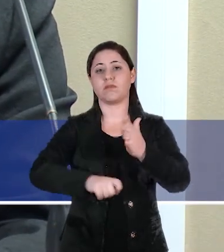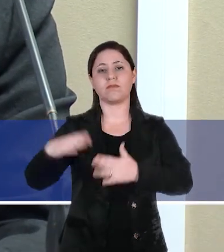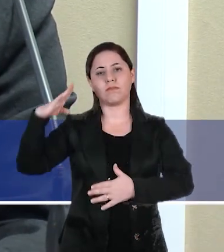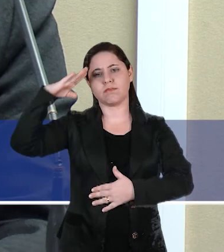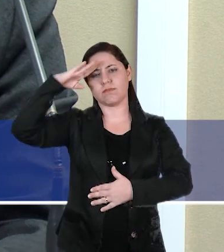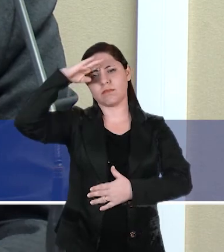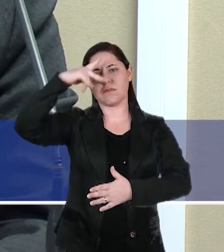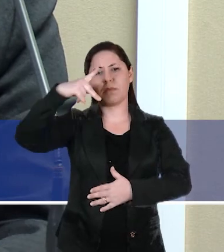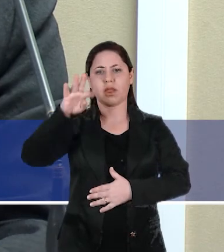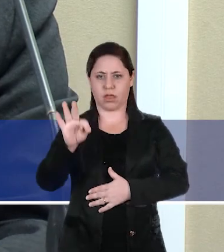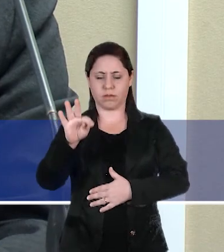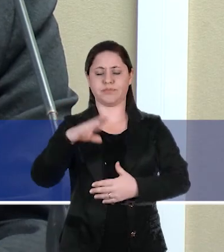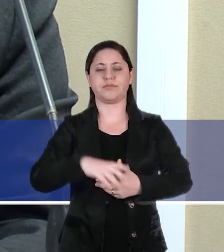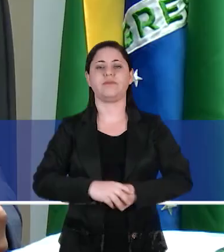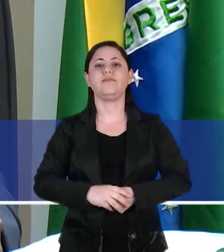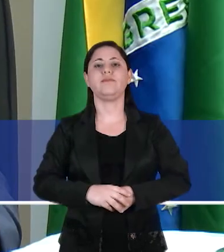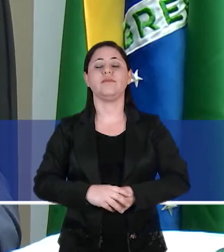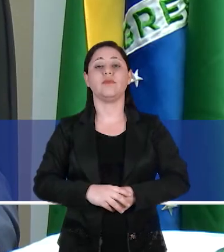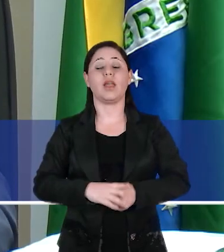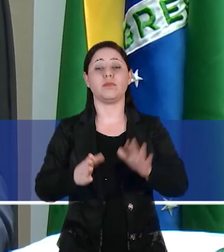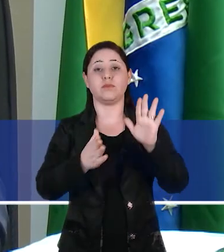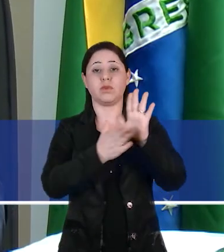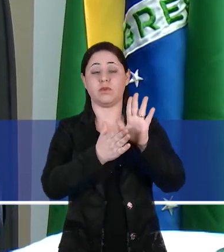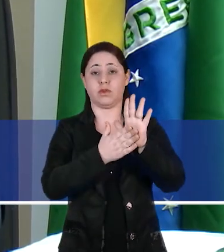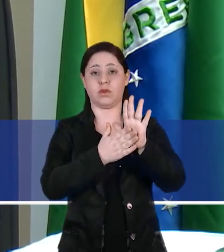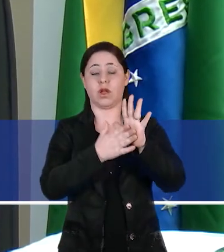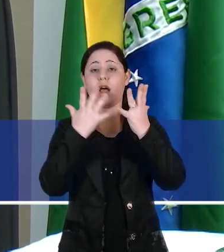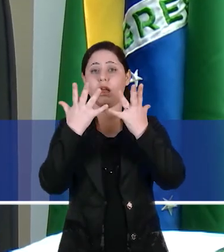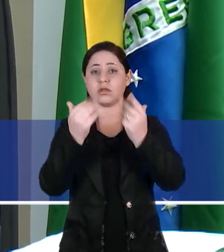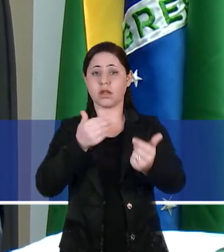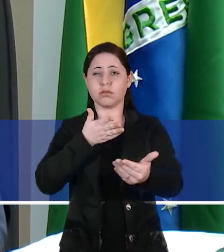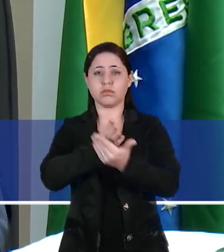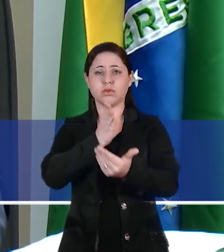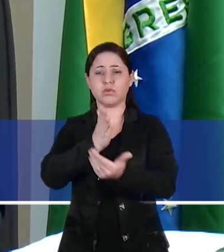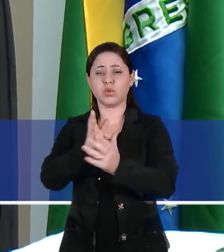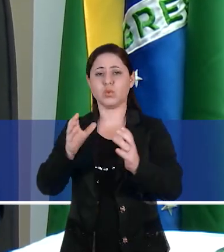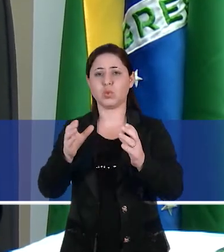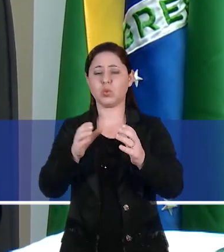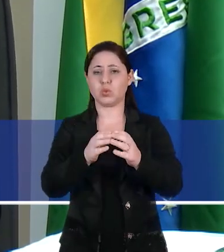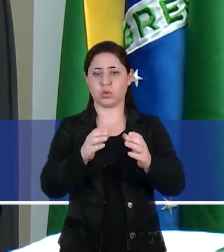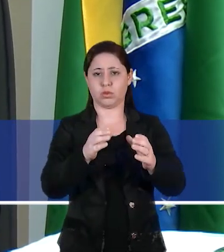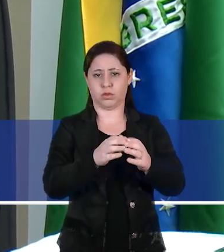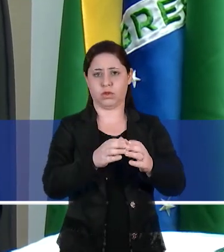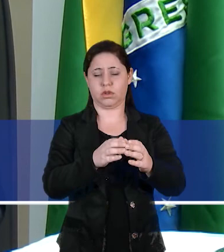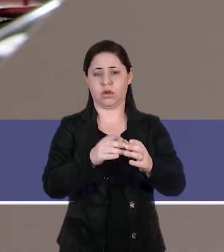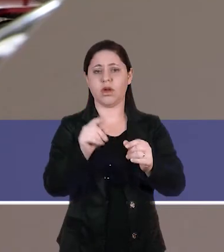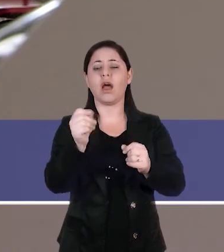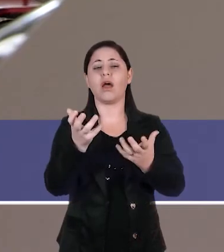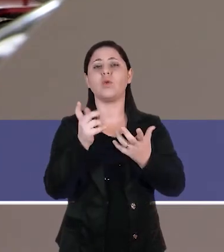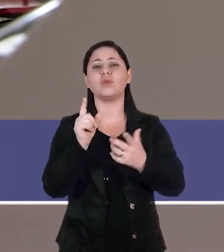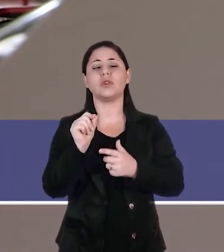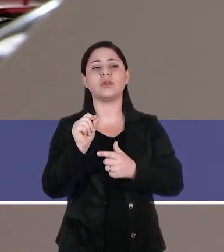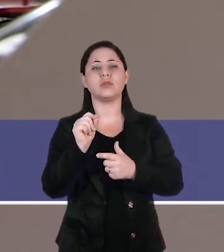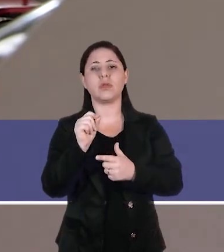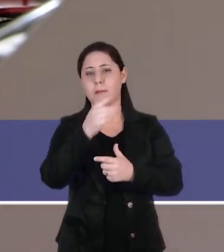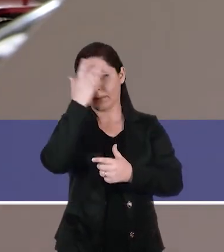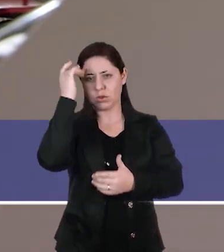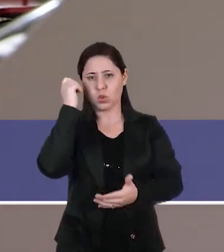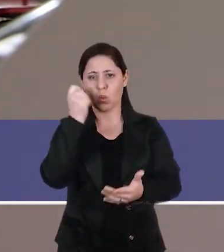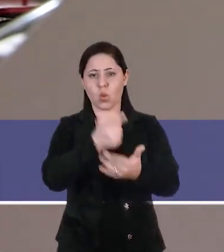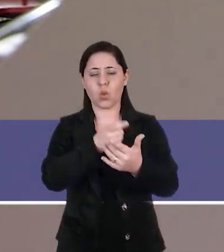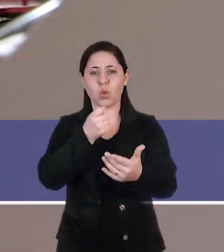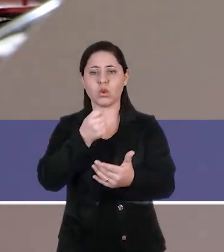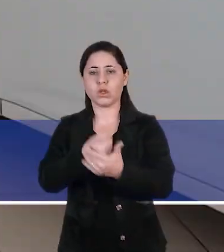autoria do deputado Cabalmi, do PT. A proposta, que recebeu parecer favorável da comissão, pretende garantir